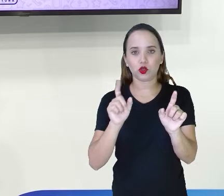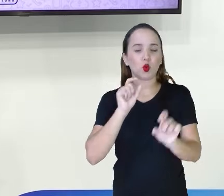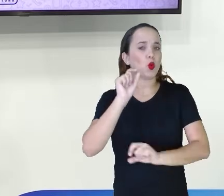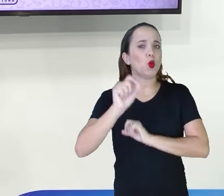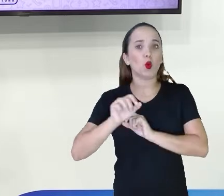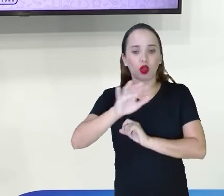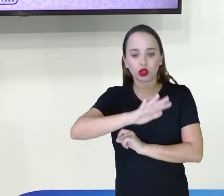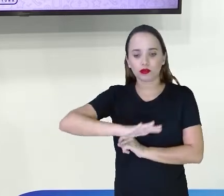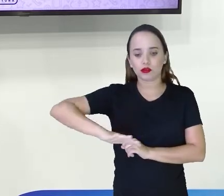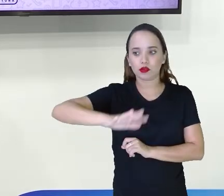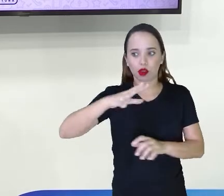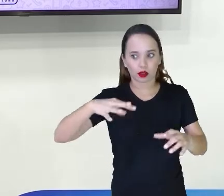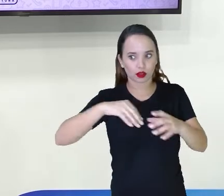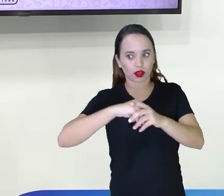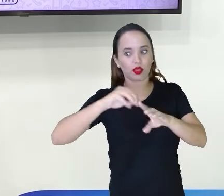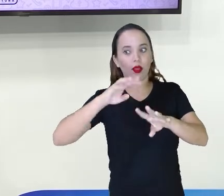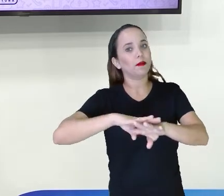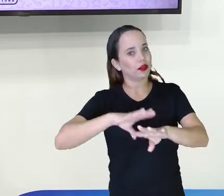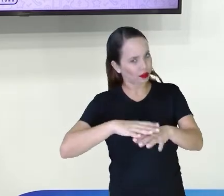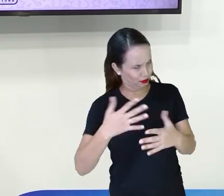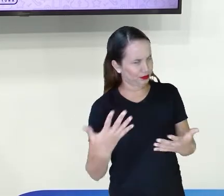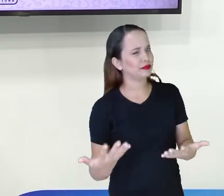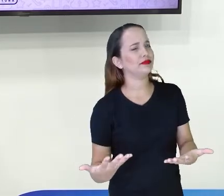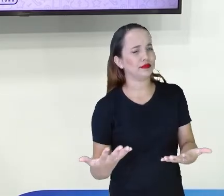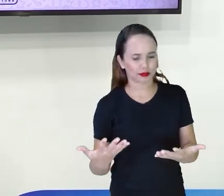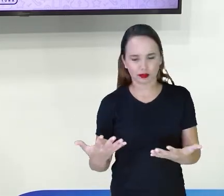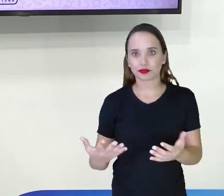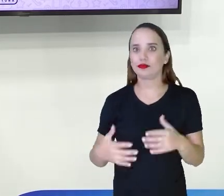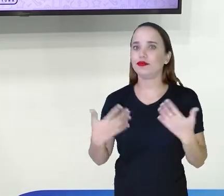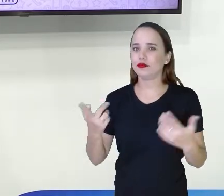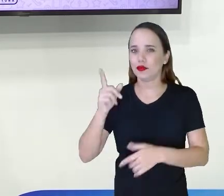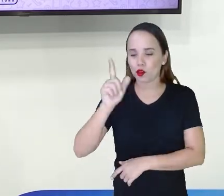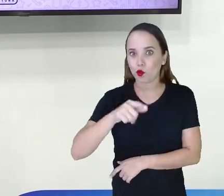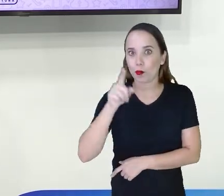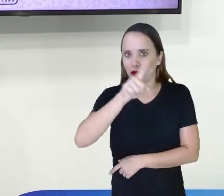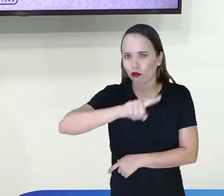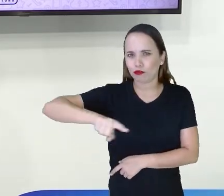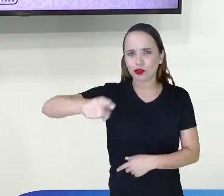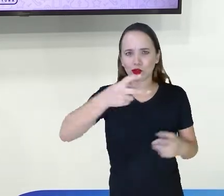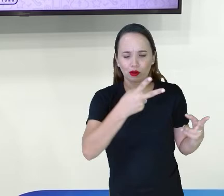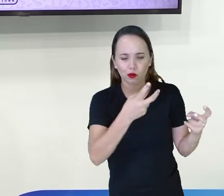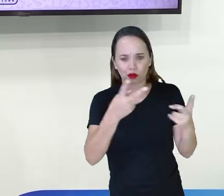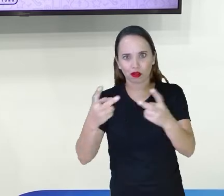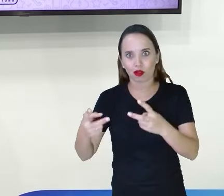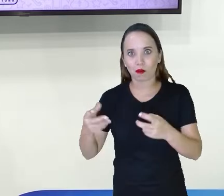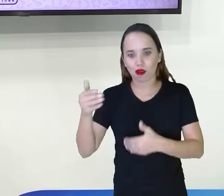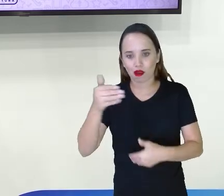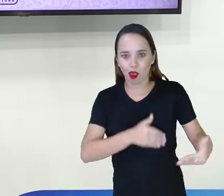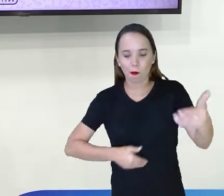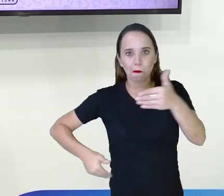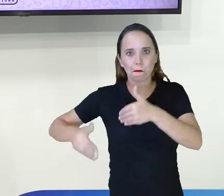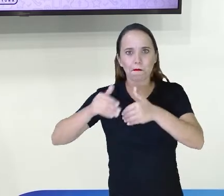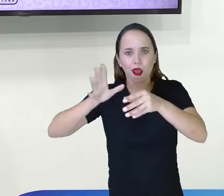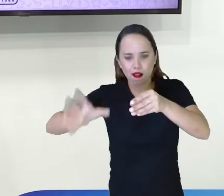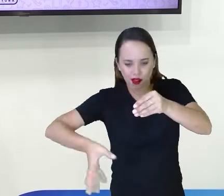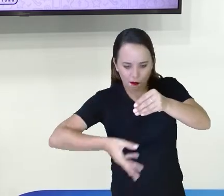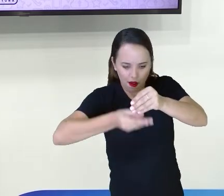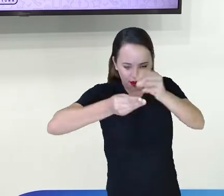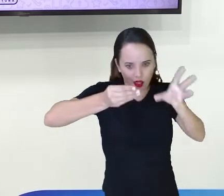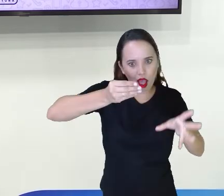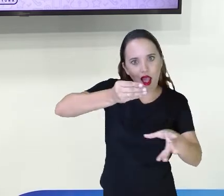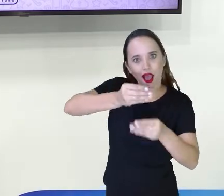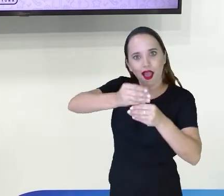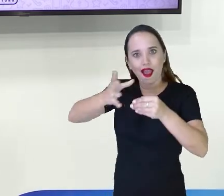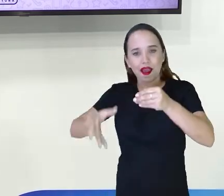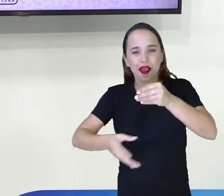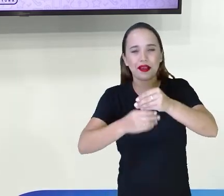área da matemática, né? Para você ver que a participação de vocês engrandece, enriquece ainda